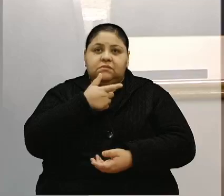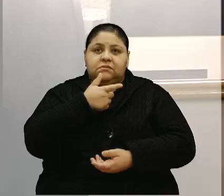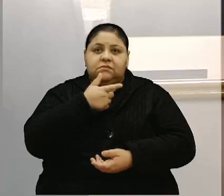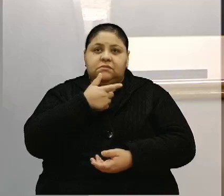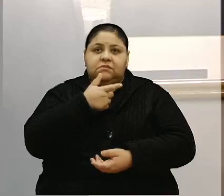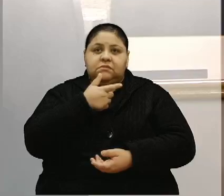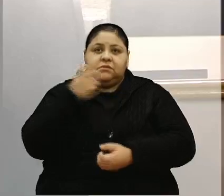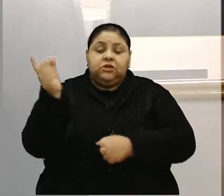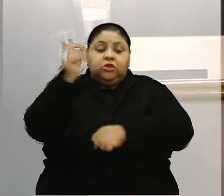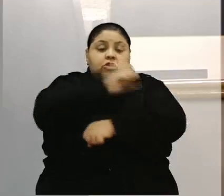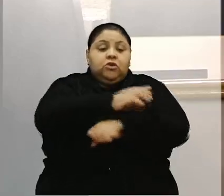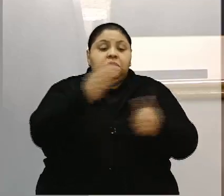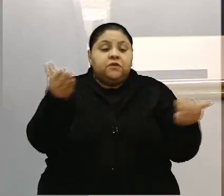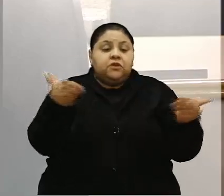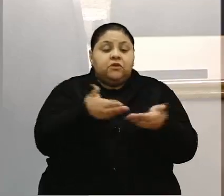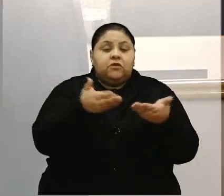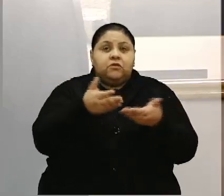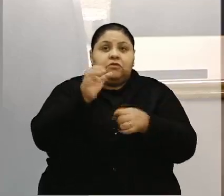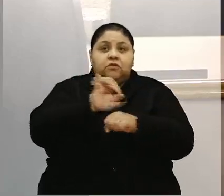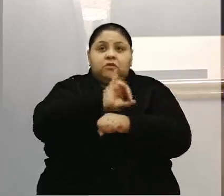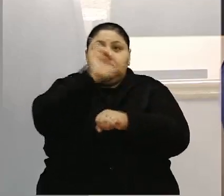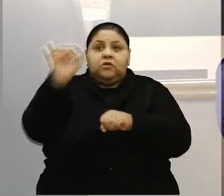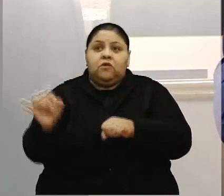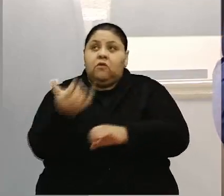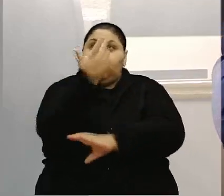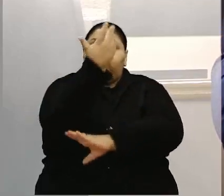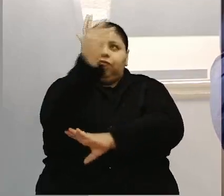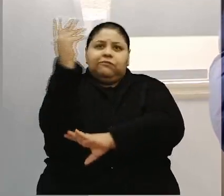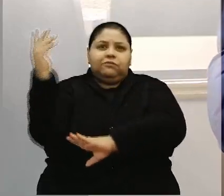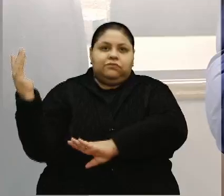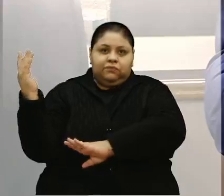o dia de hoje, o Dia Internacional do Meio Ambiente.